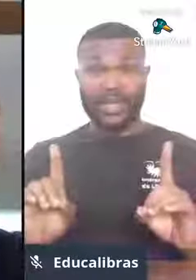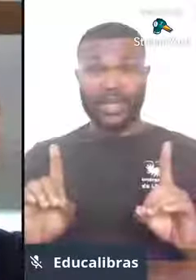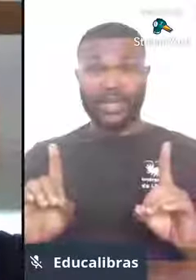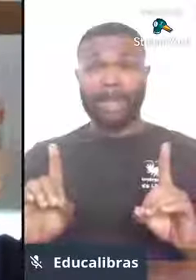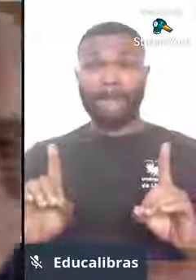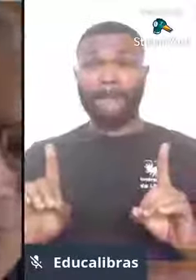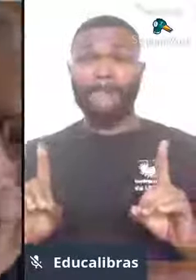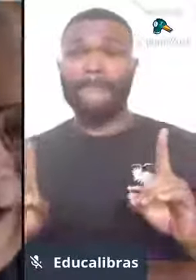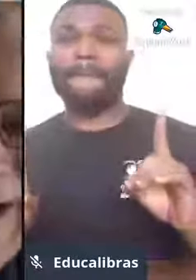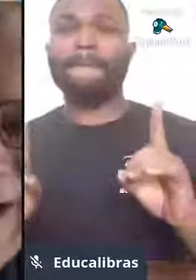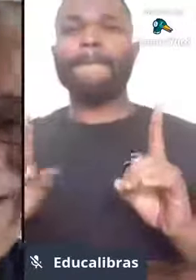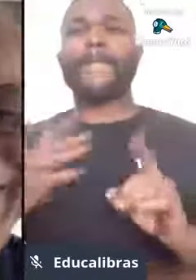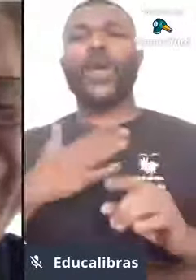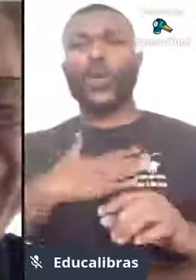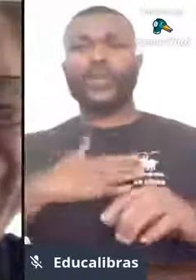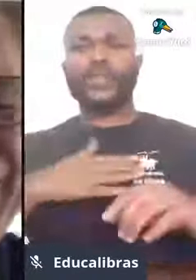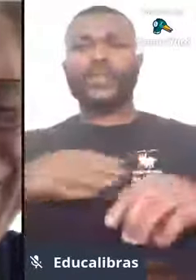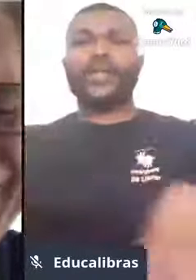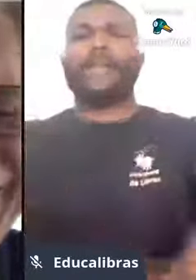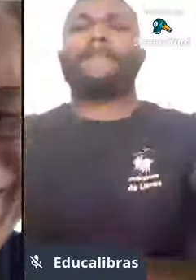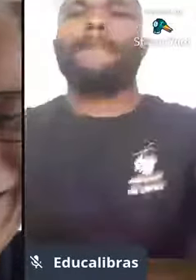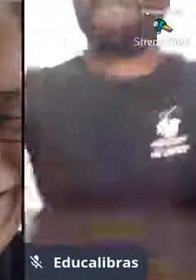que gostaria de escutar. Que nos conhece.